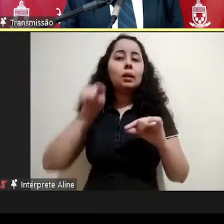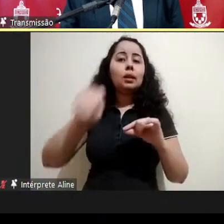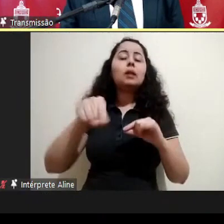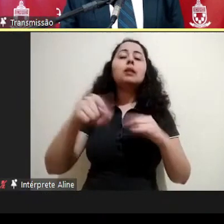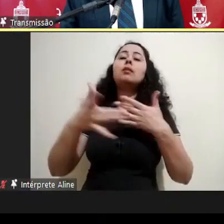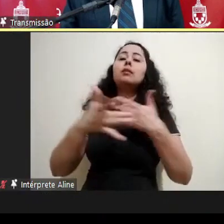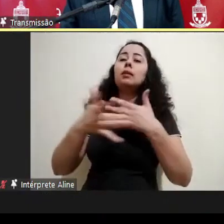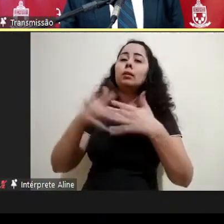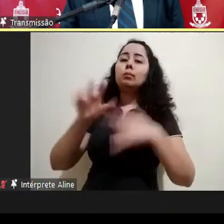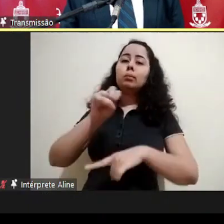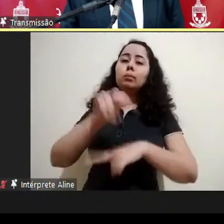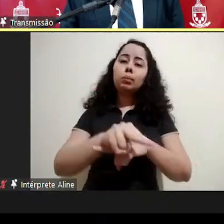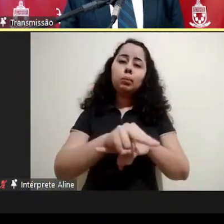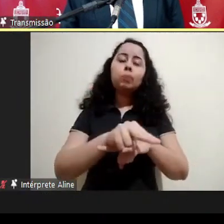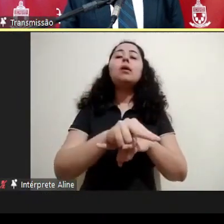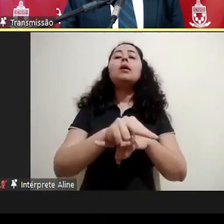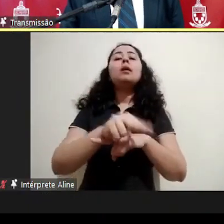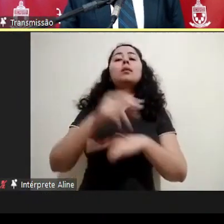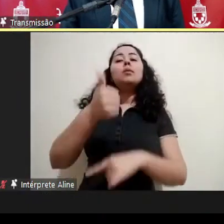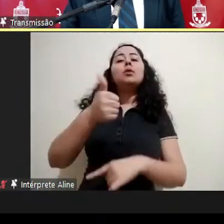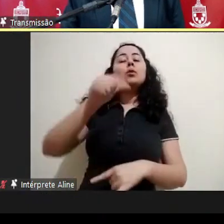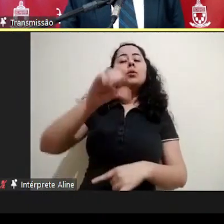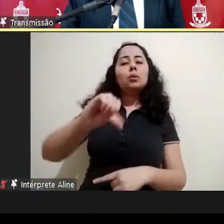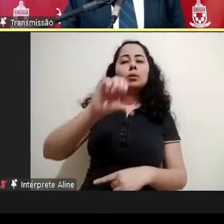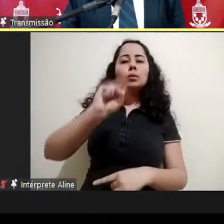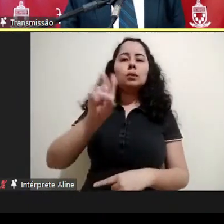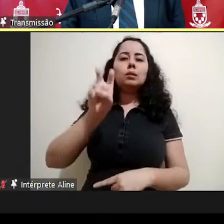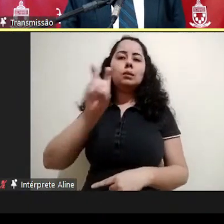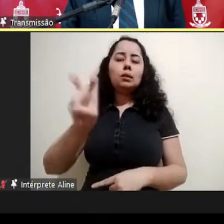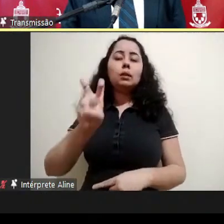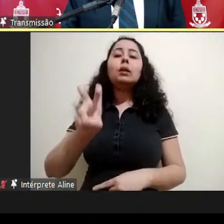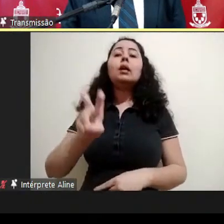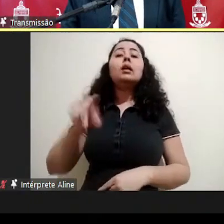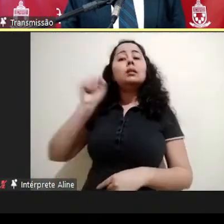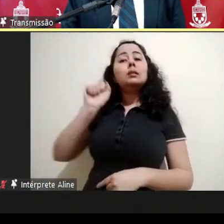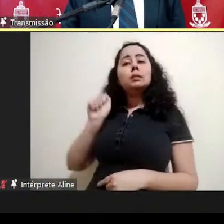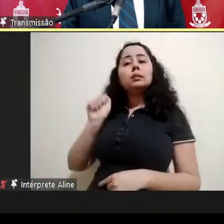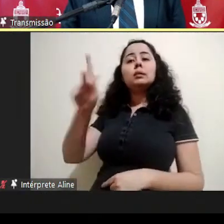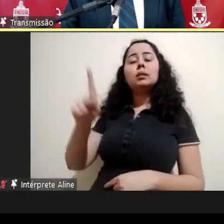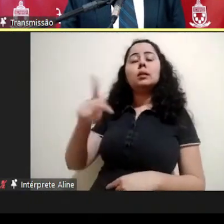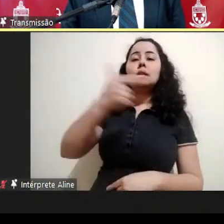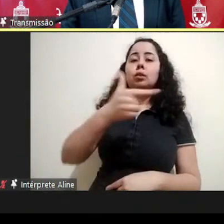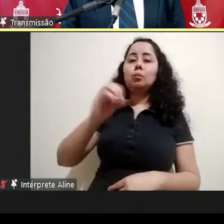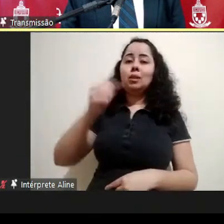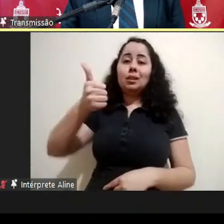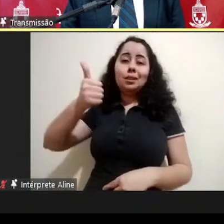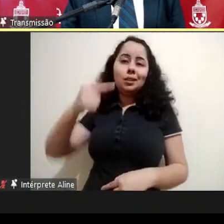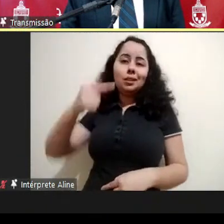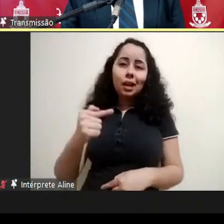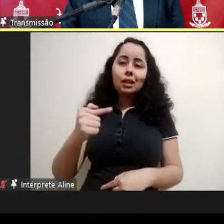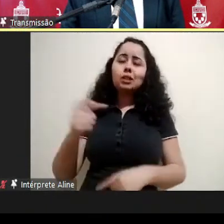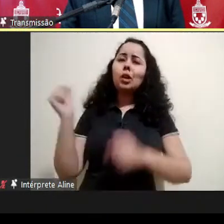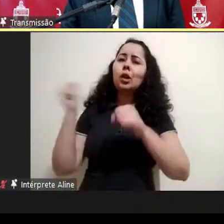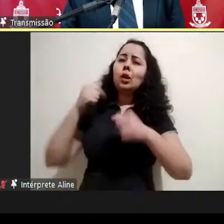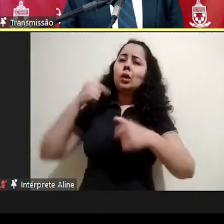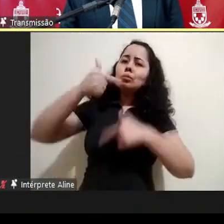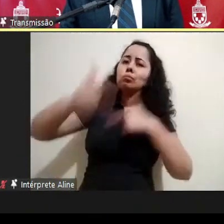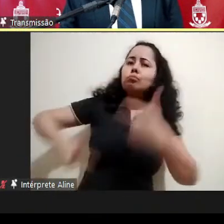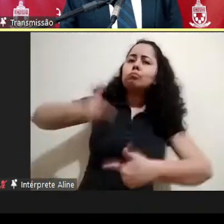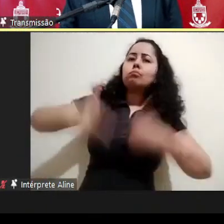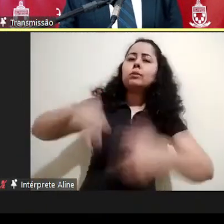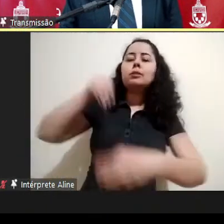85. Se aposentou em setembro de 2017. Durante seu período na UFJF, foi coordenador